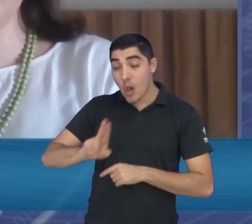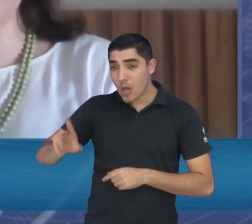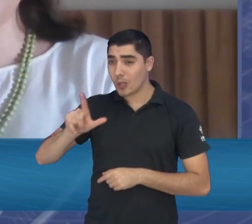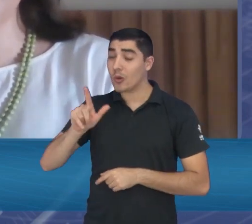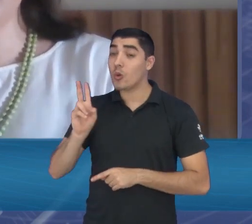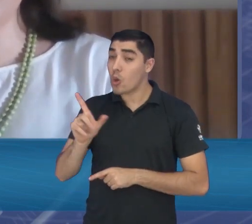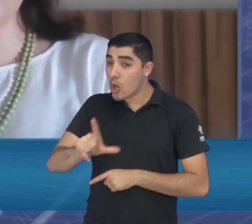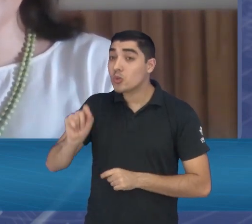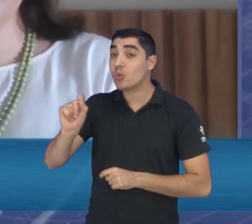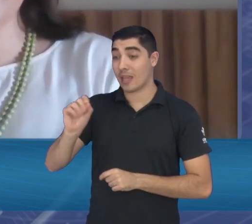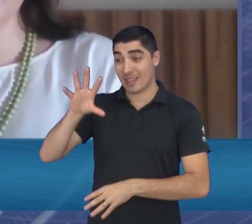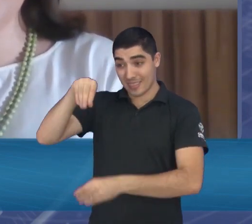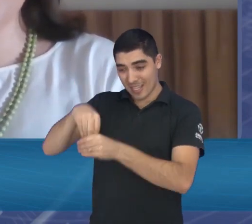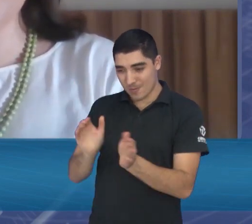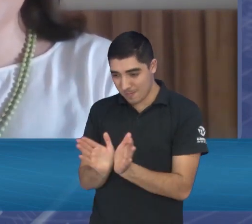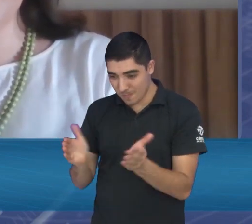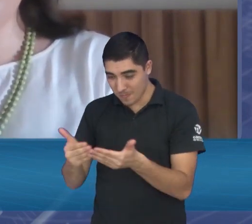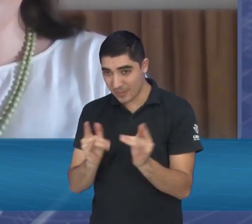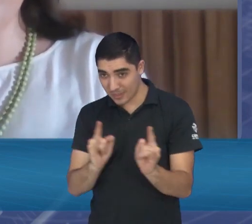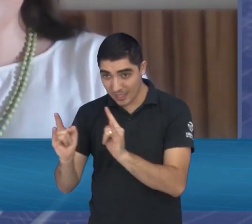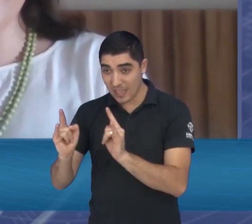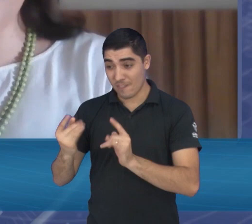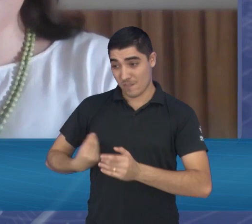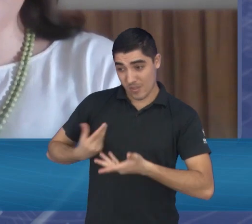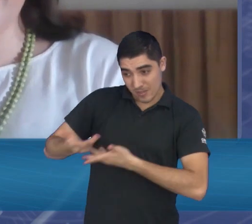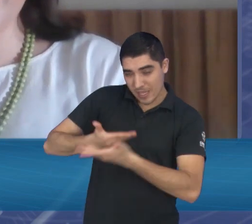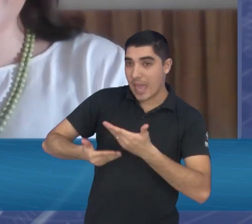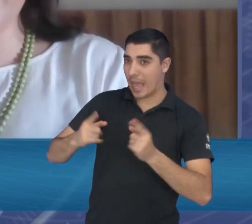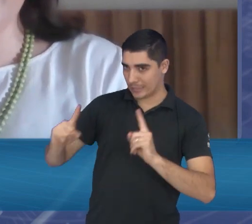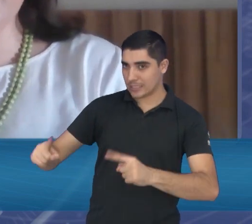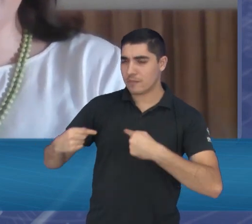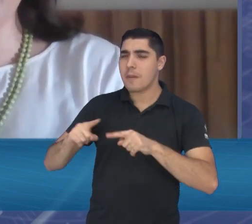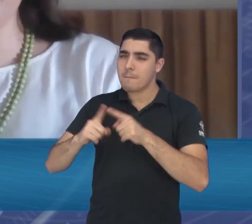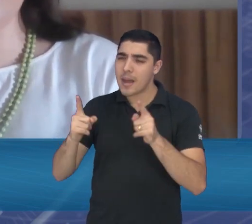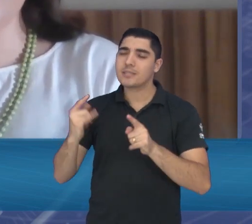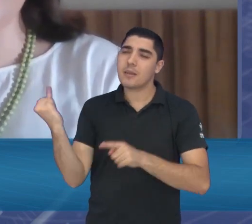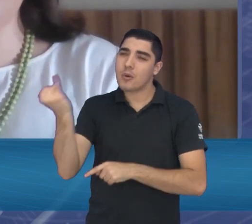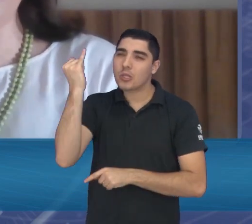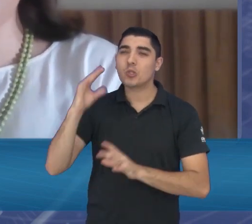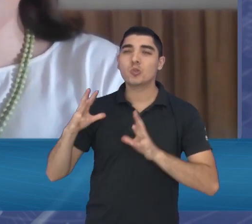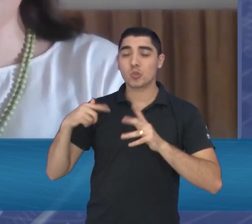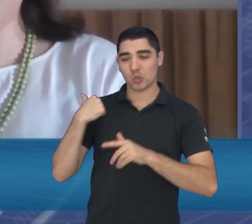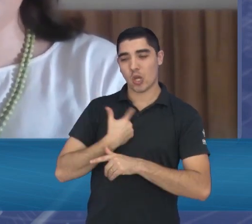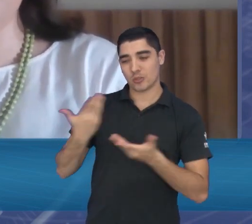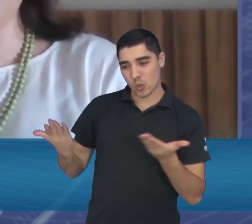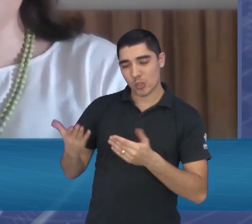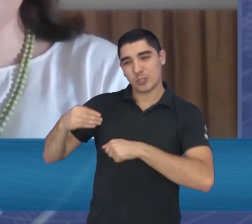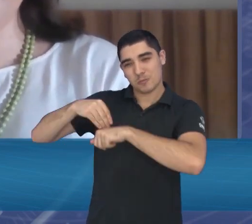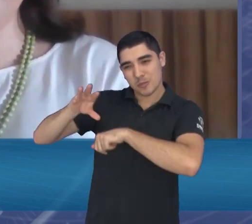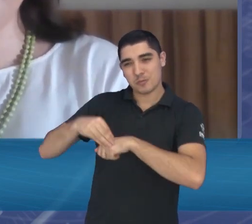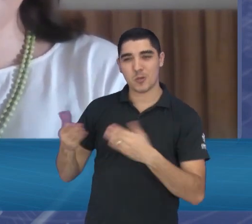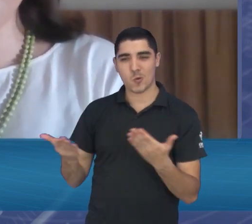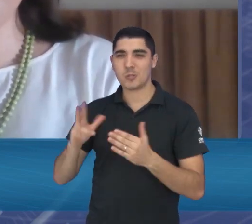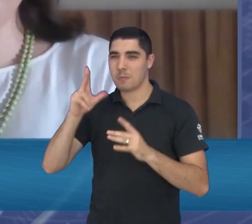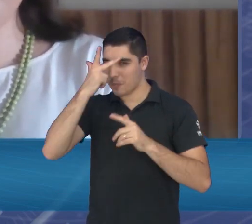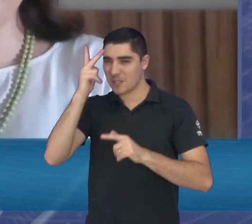dinâmica grande e eu tenho certeza que todos farão bastante proveito aí do nosso bate-papo de